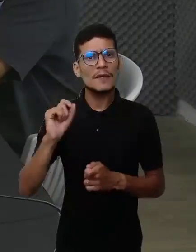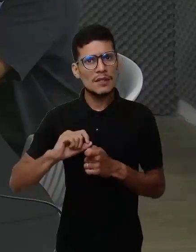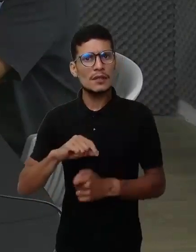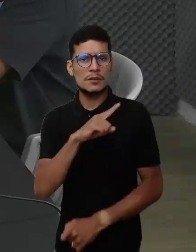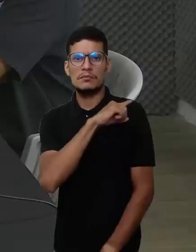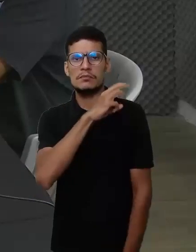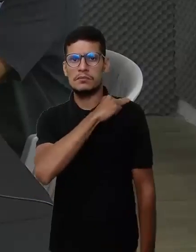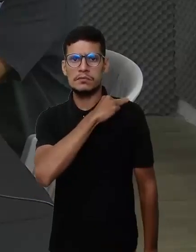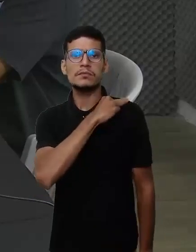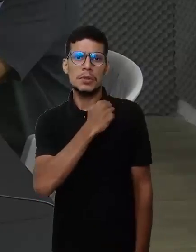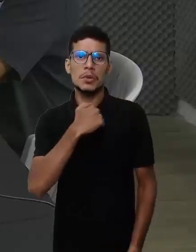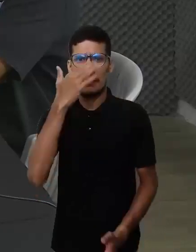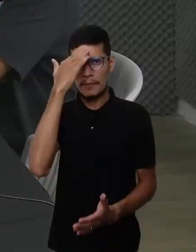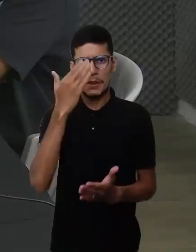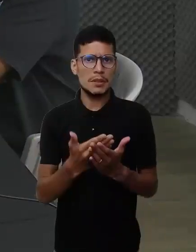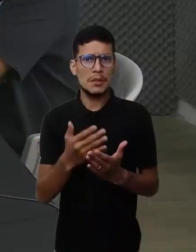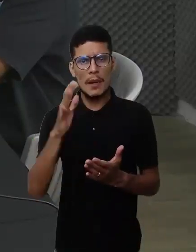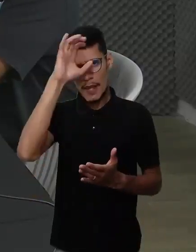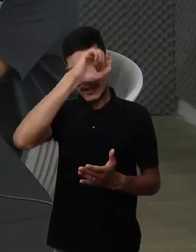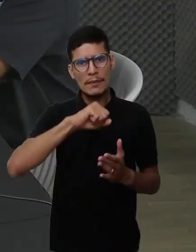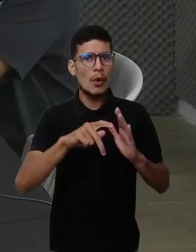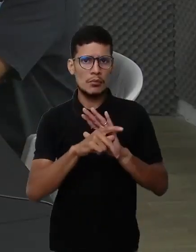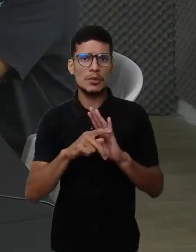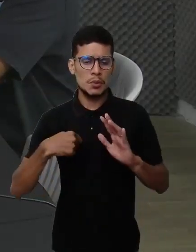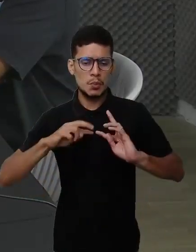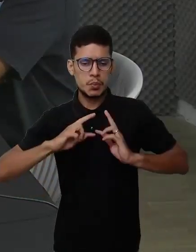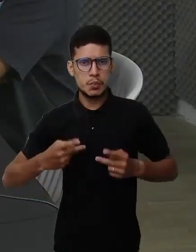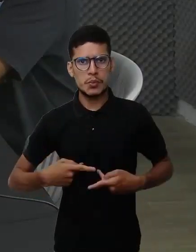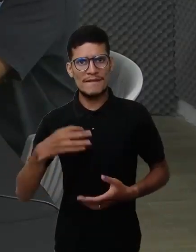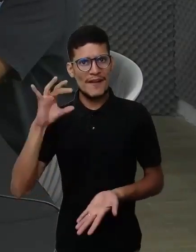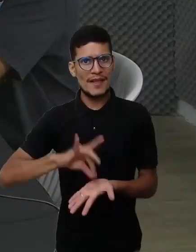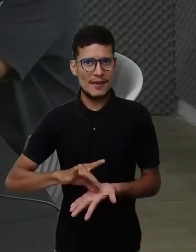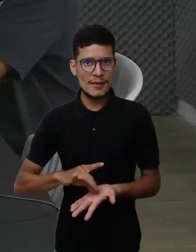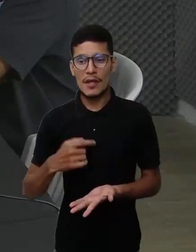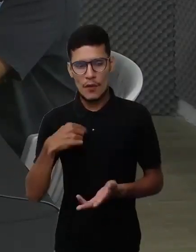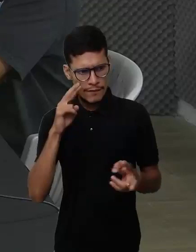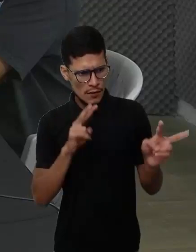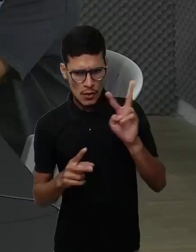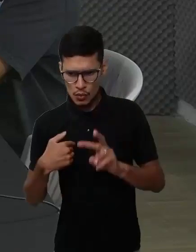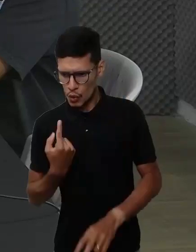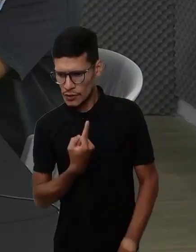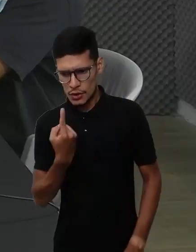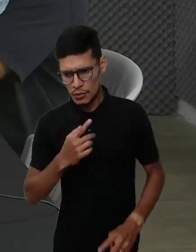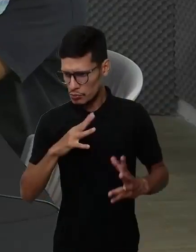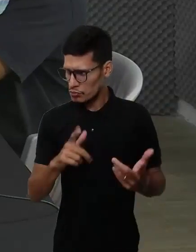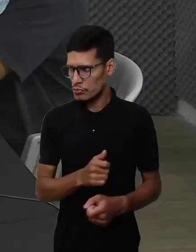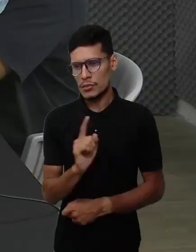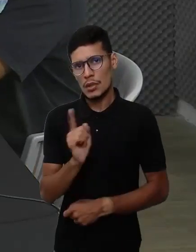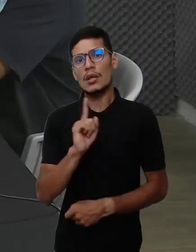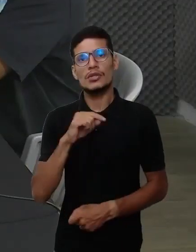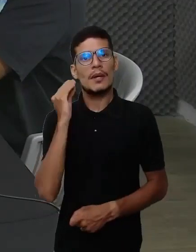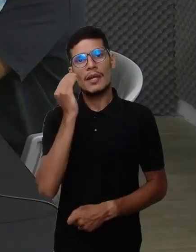escola pública, em que eu aprendi a ser gente, né? Eu vi que eu não estava sozinho no mundo, enfim, foi uma experiência fantástica,